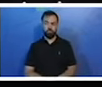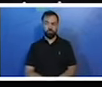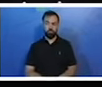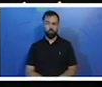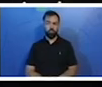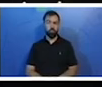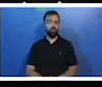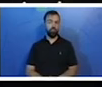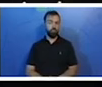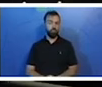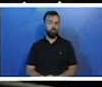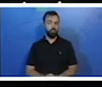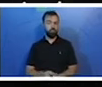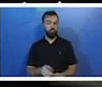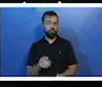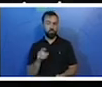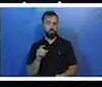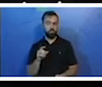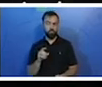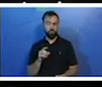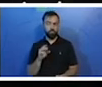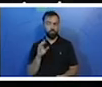Lá nos Estados Unidos,